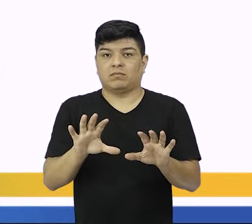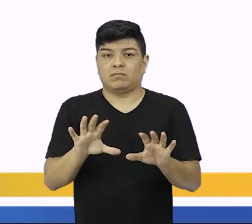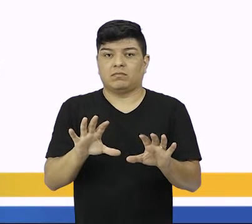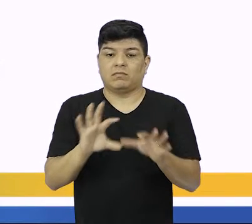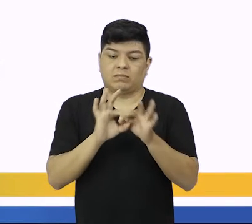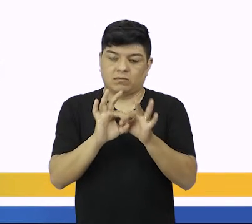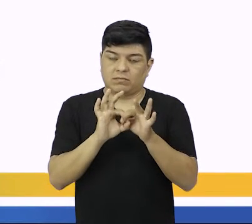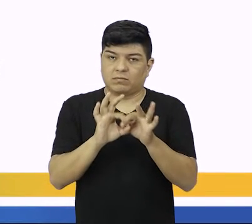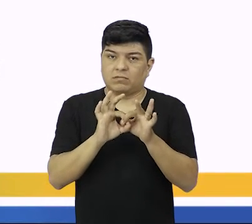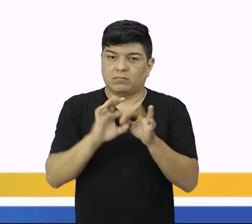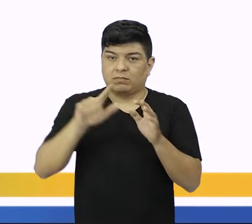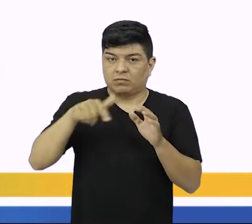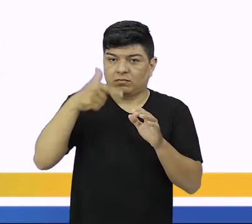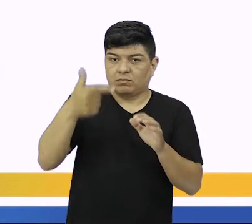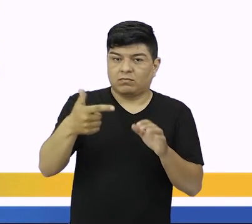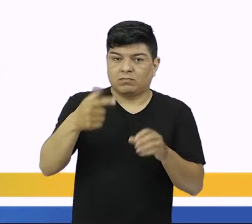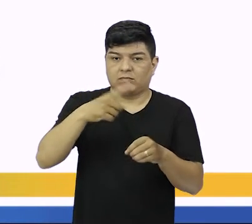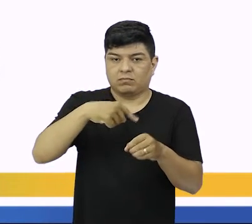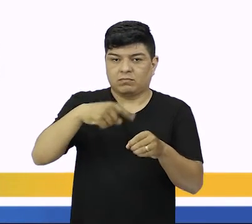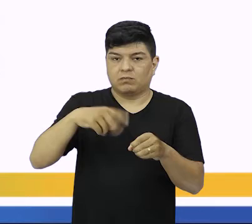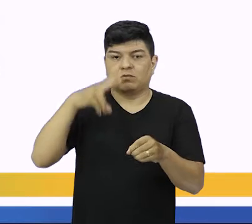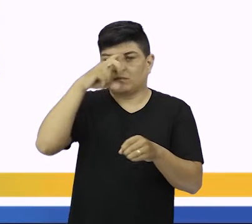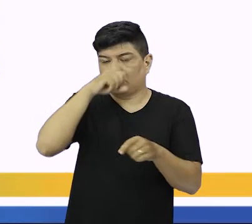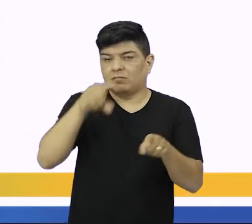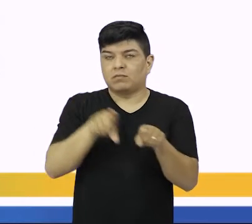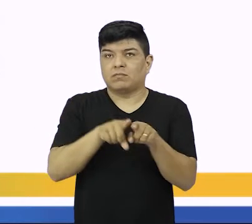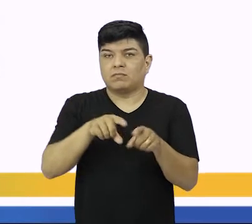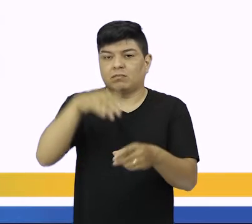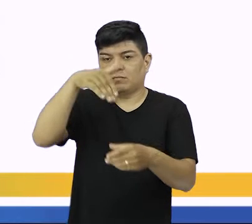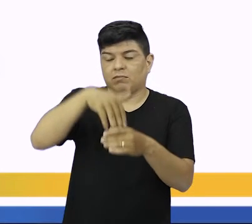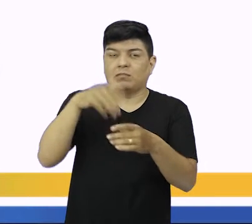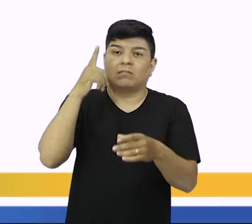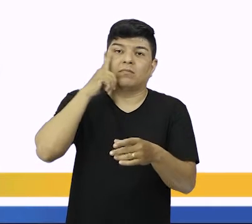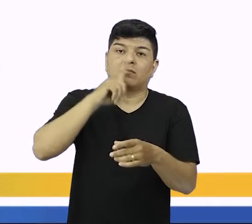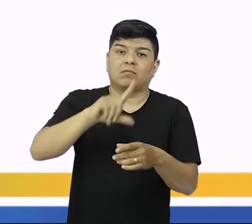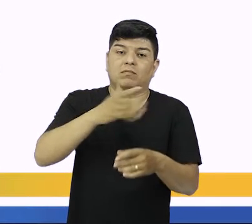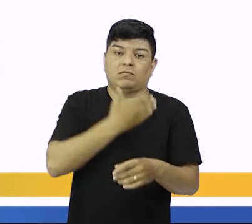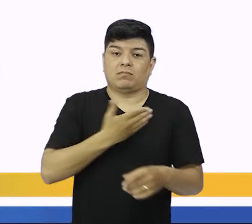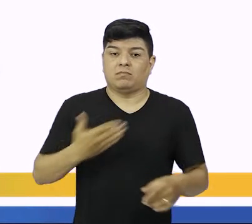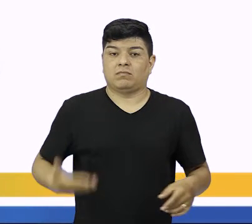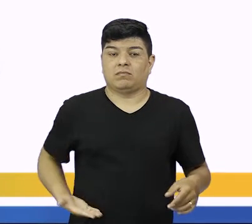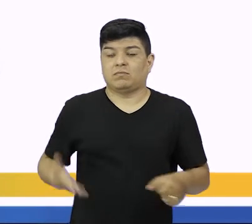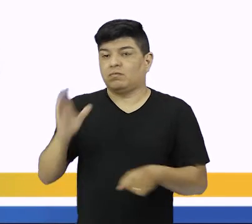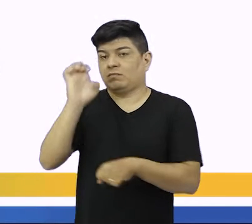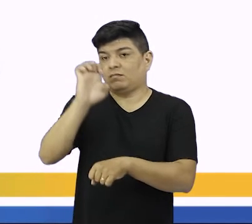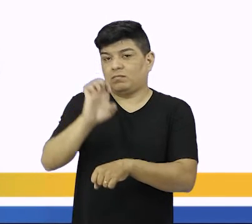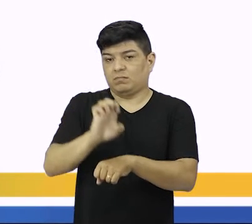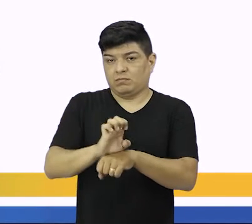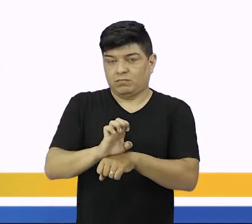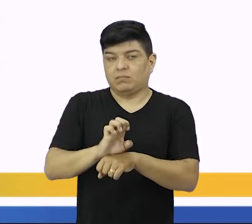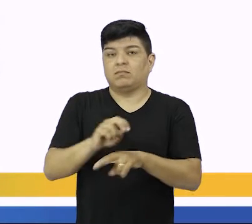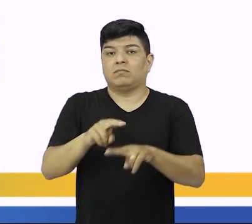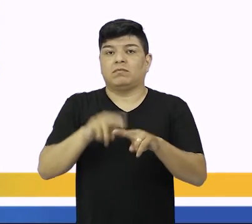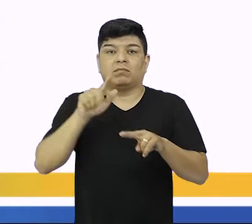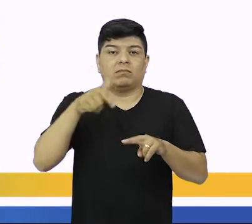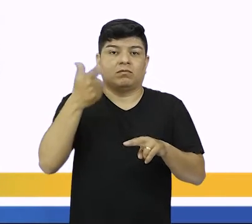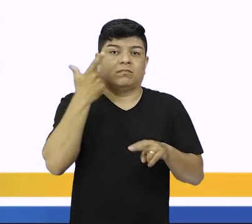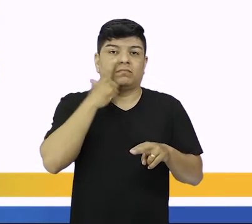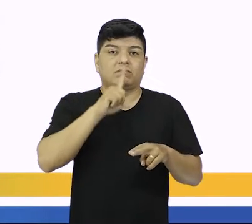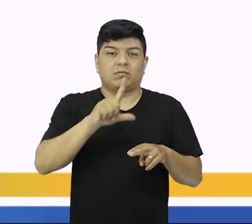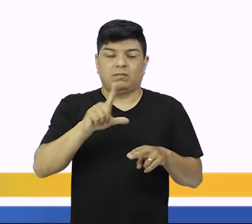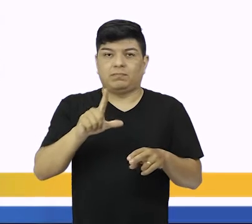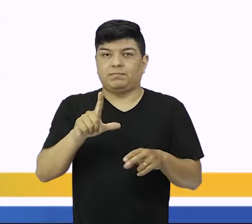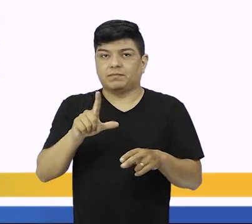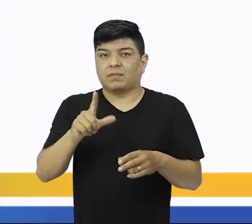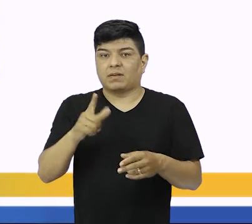estabelecia alianças com coronéis de outros municípios ou regiões para eleger o governador do estado. Depois de eleito, o